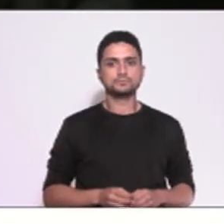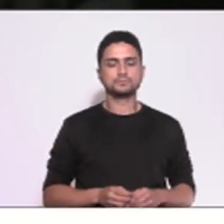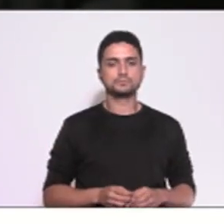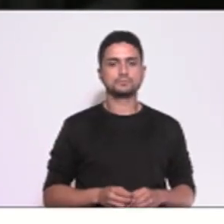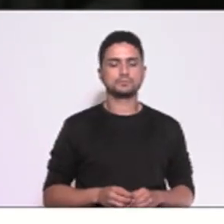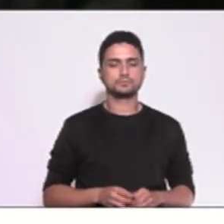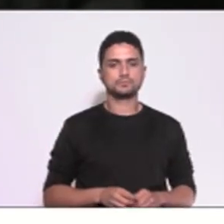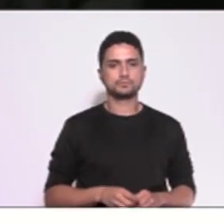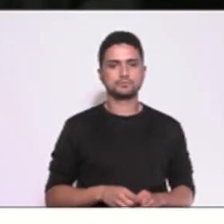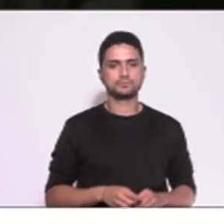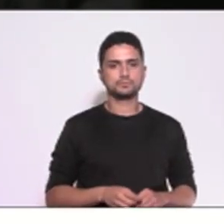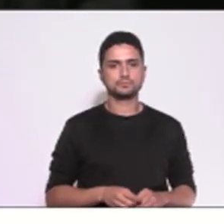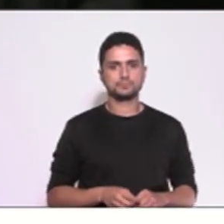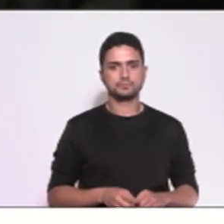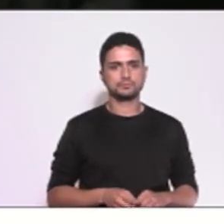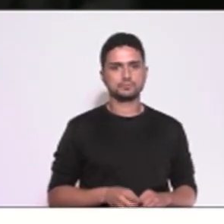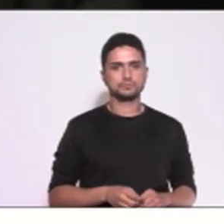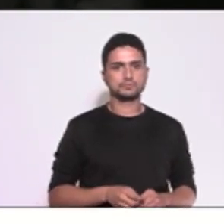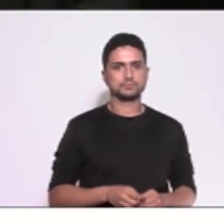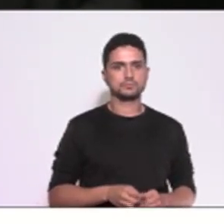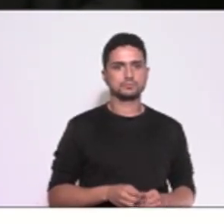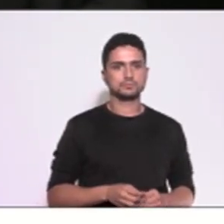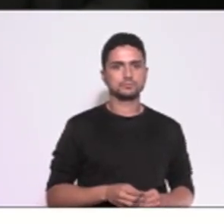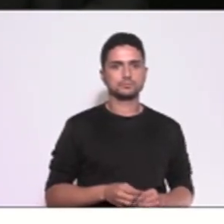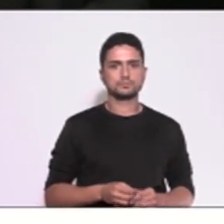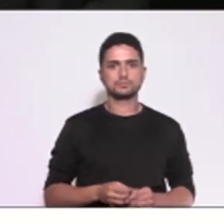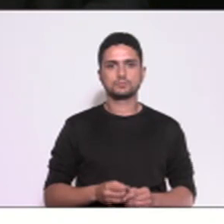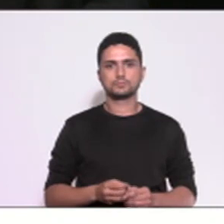Antes de entregar